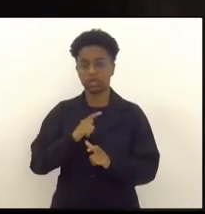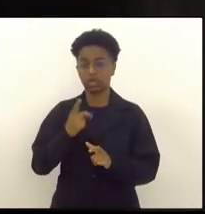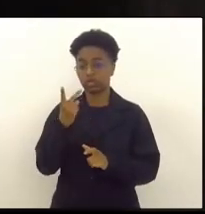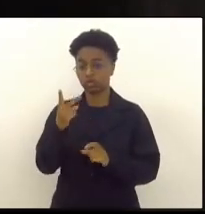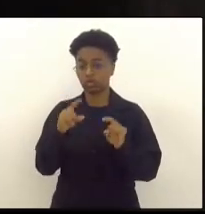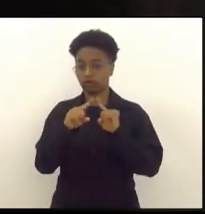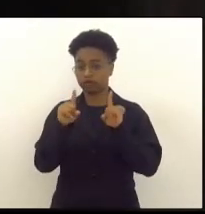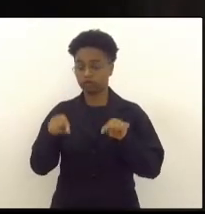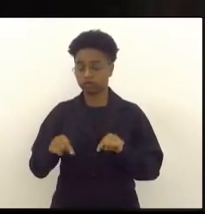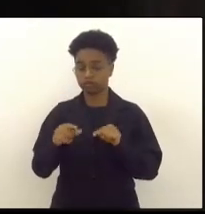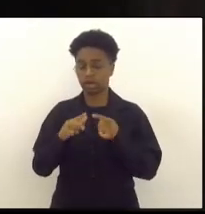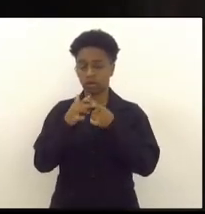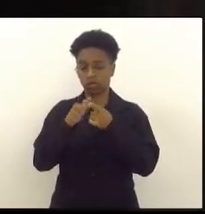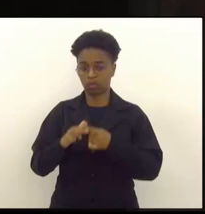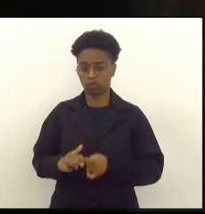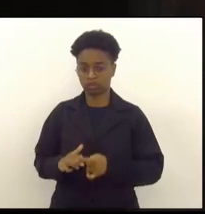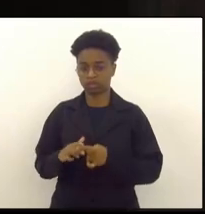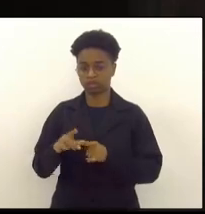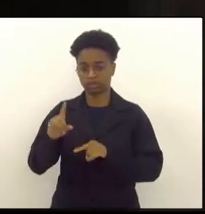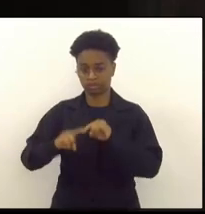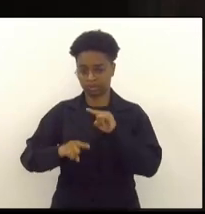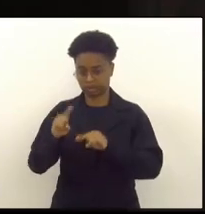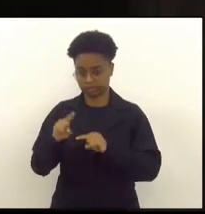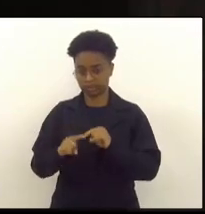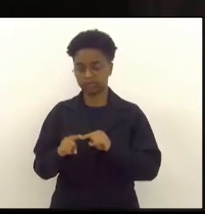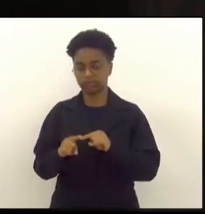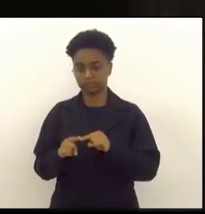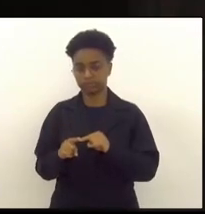2 funcionários fazendo a manutenção numa prensa lá,